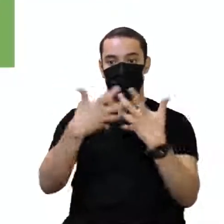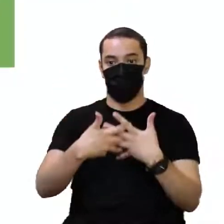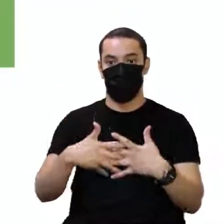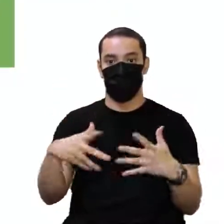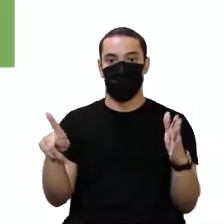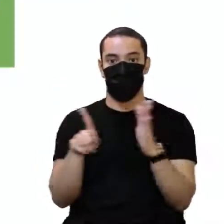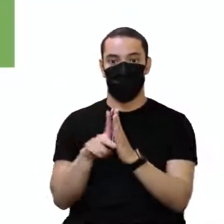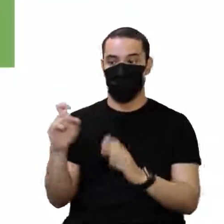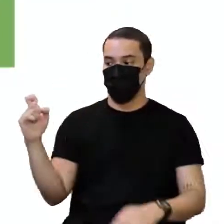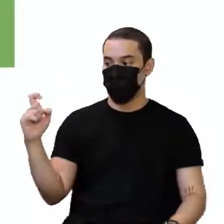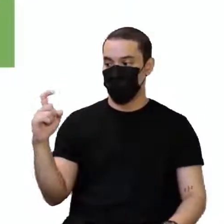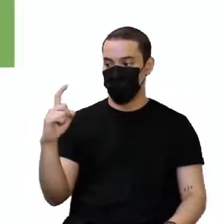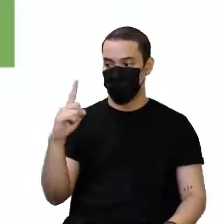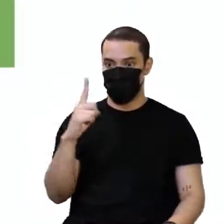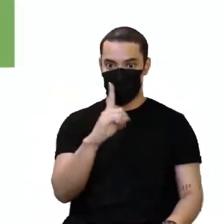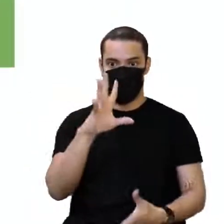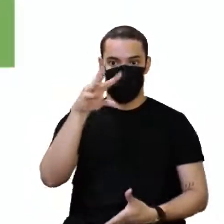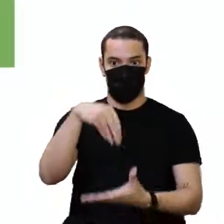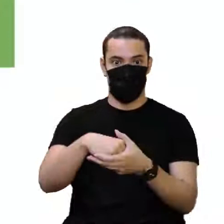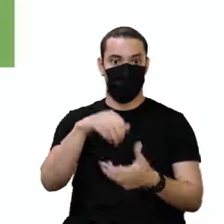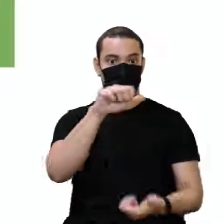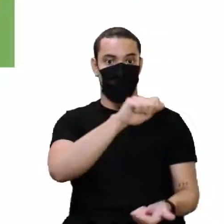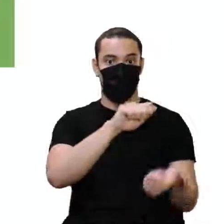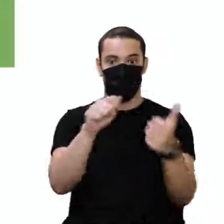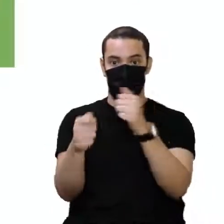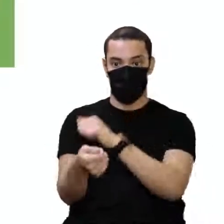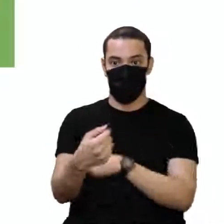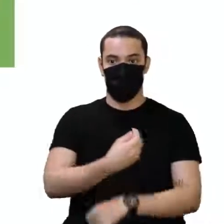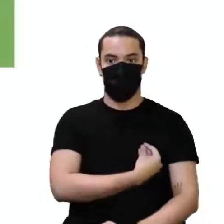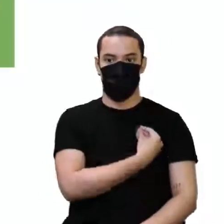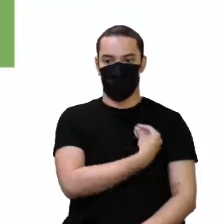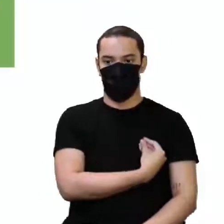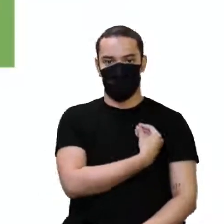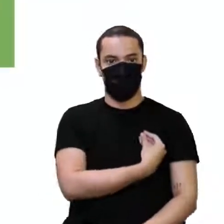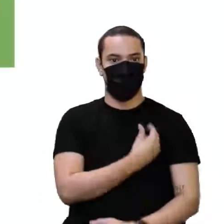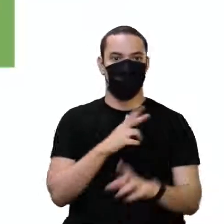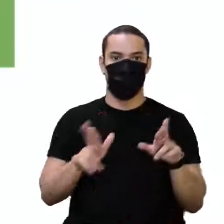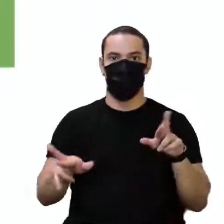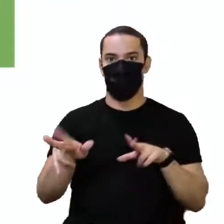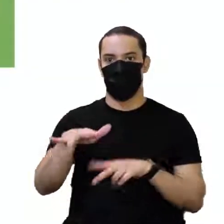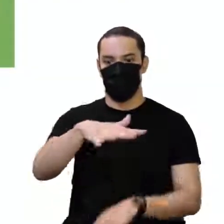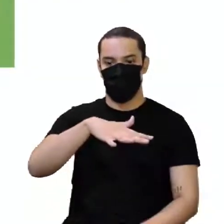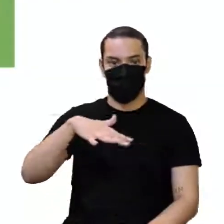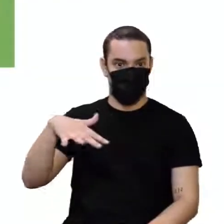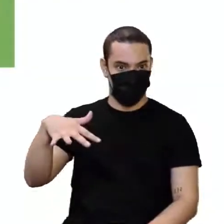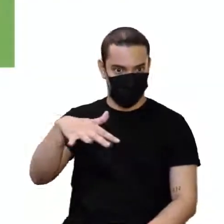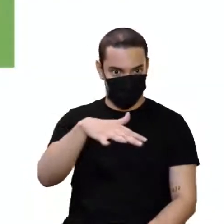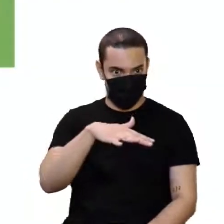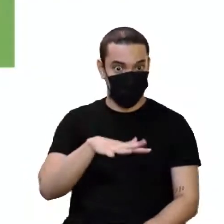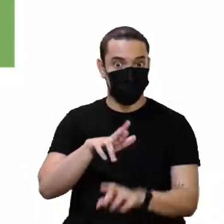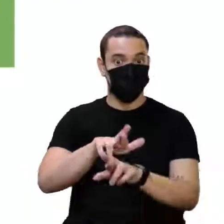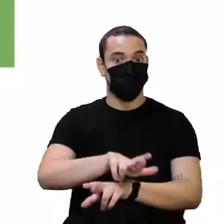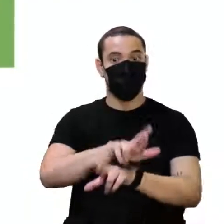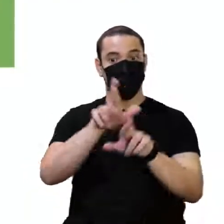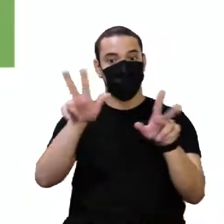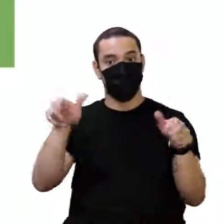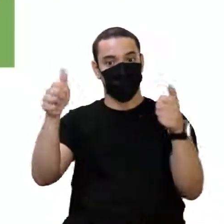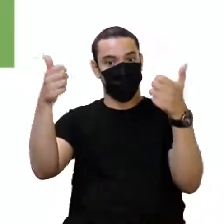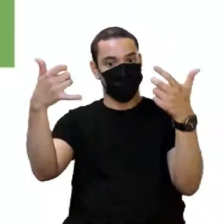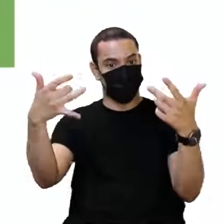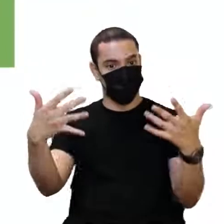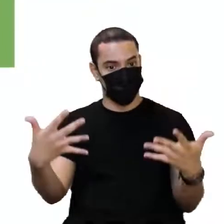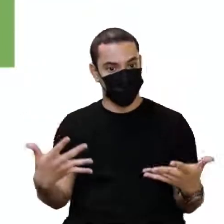mecanismos evolutivos envolvidos na adaptação dos seres vivos nos diferentes ambientes. Diferenciar